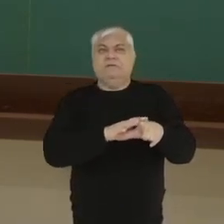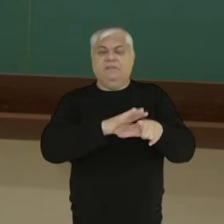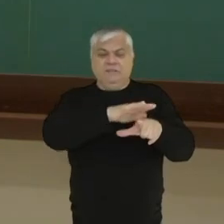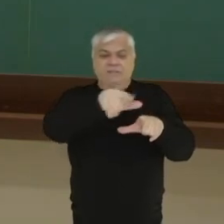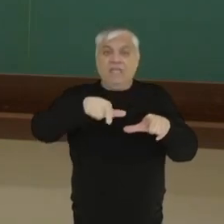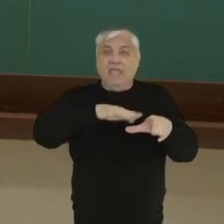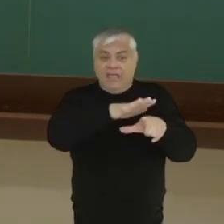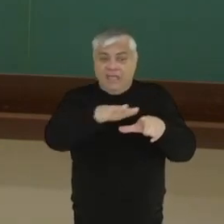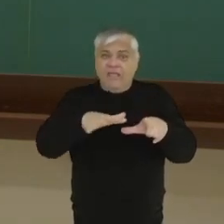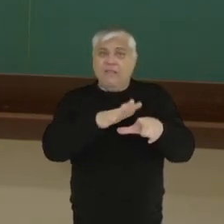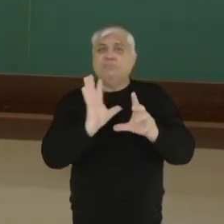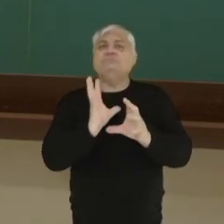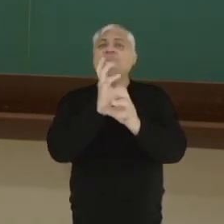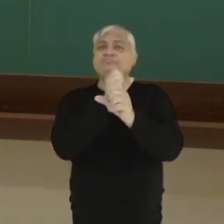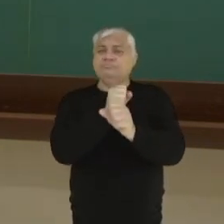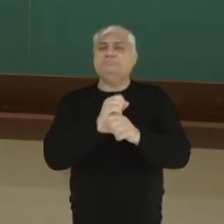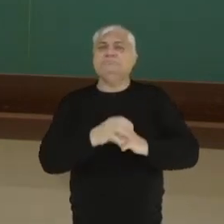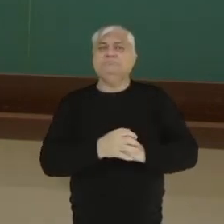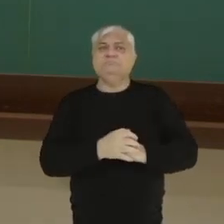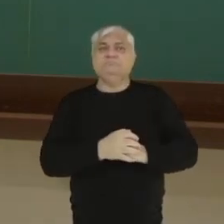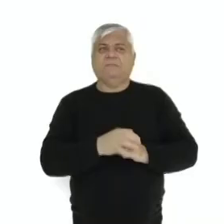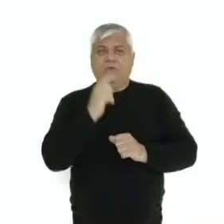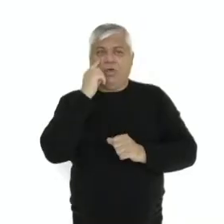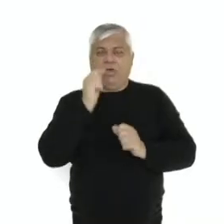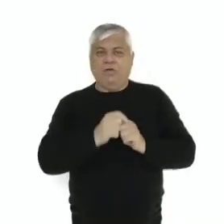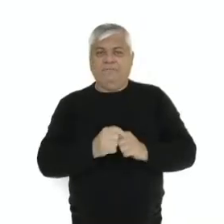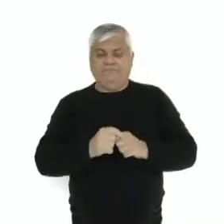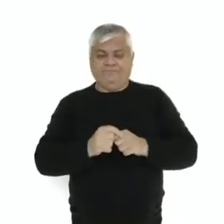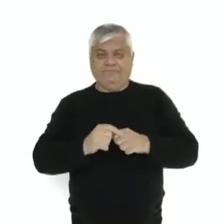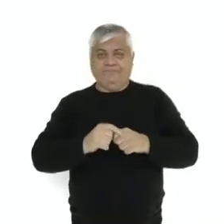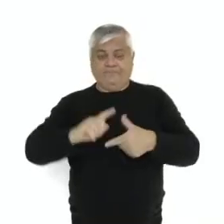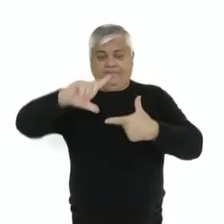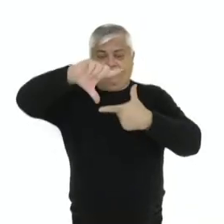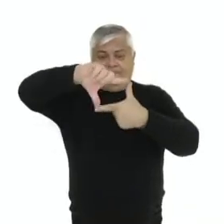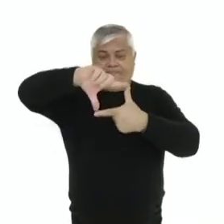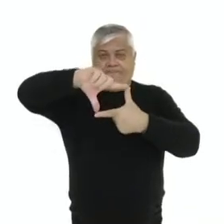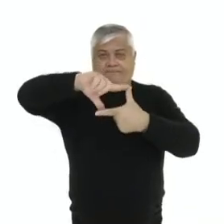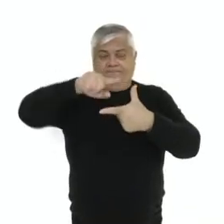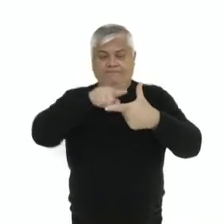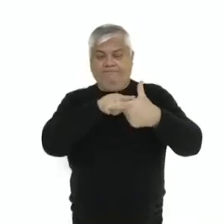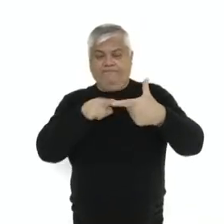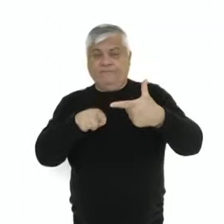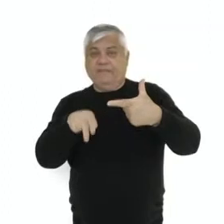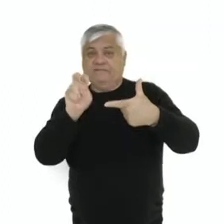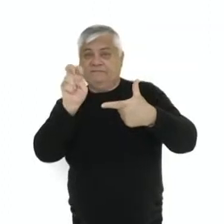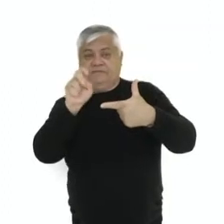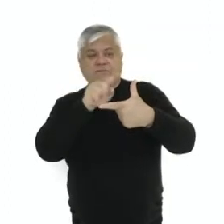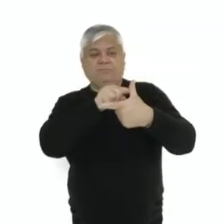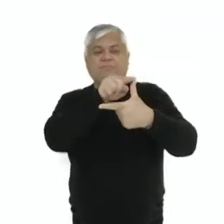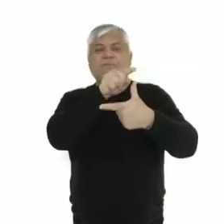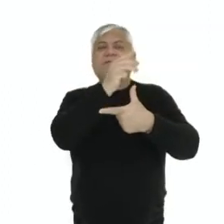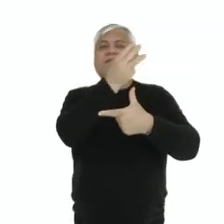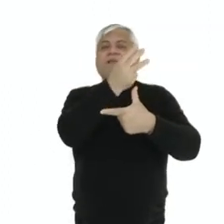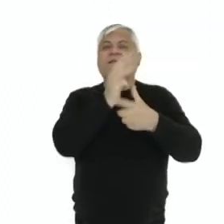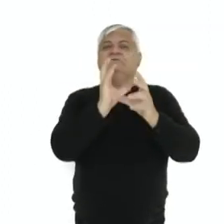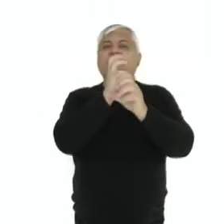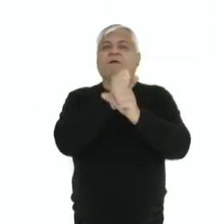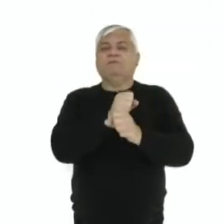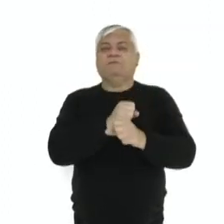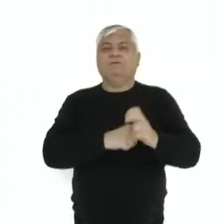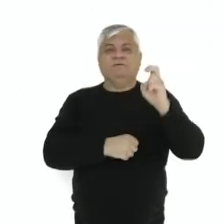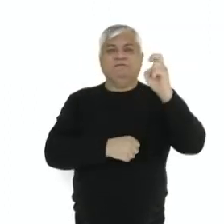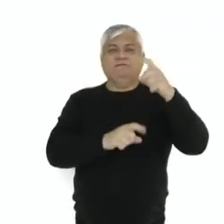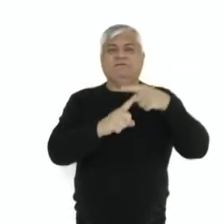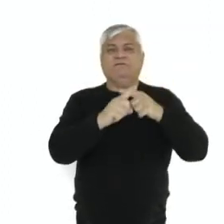da figura, tá? Então olha esse retângulo de 5 metros por 3 metros. Qual que é a área dele? A área dele é 5 vezes 3,